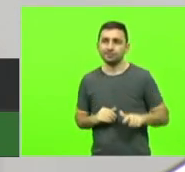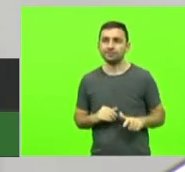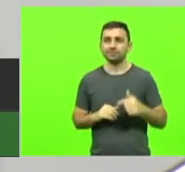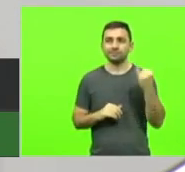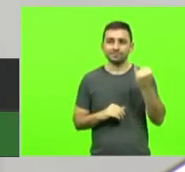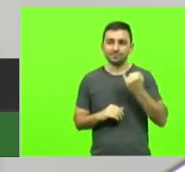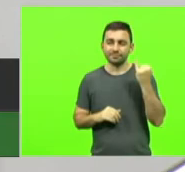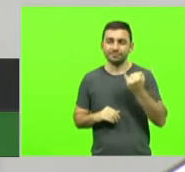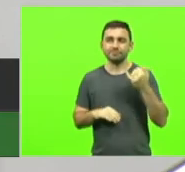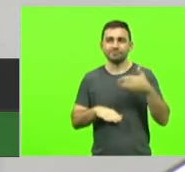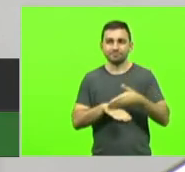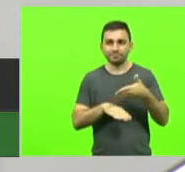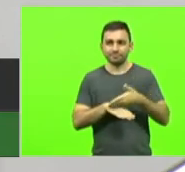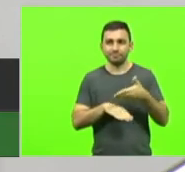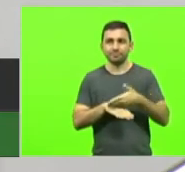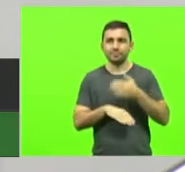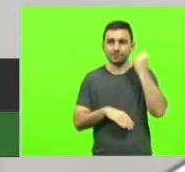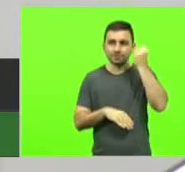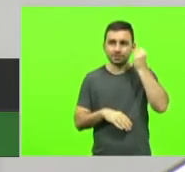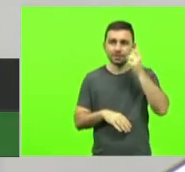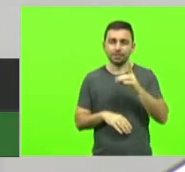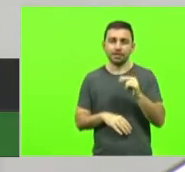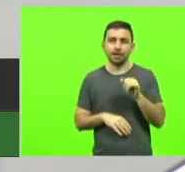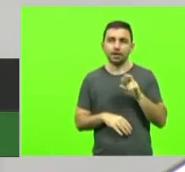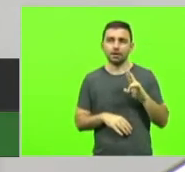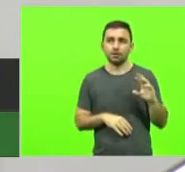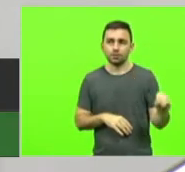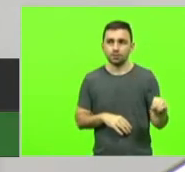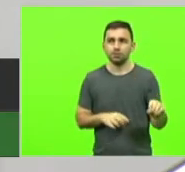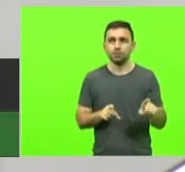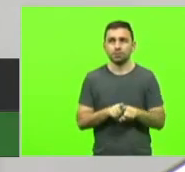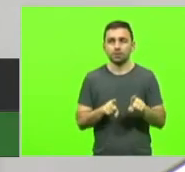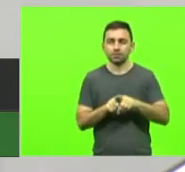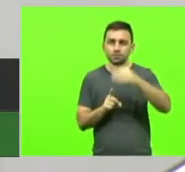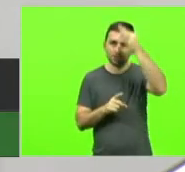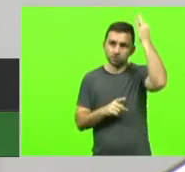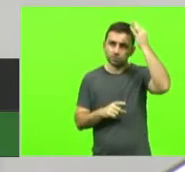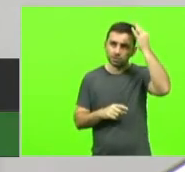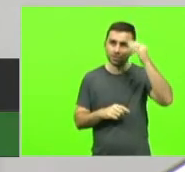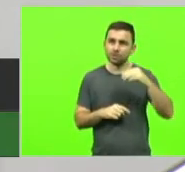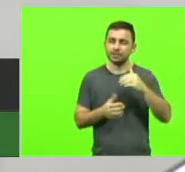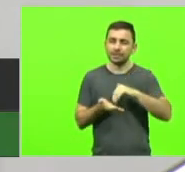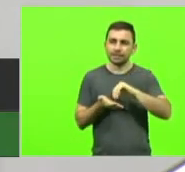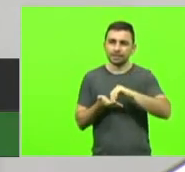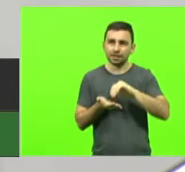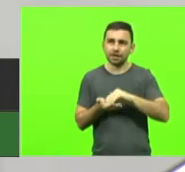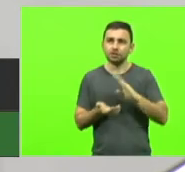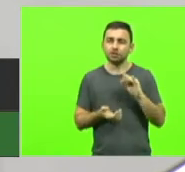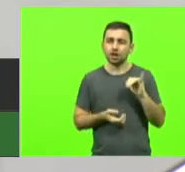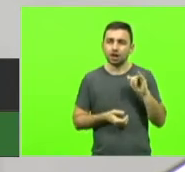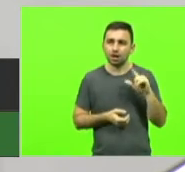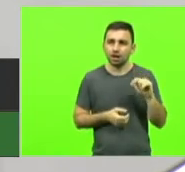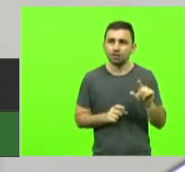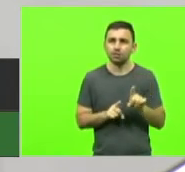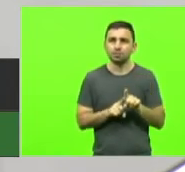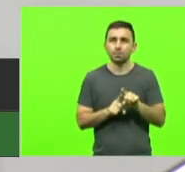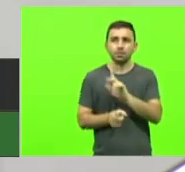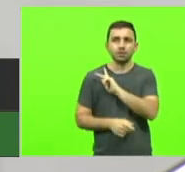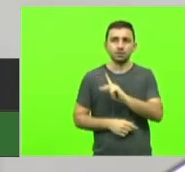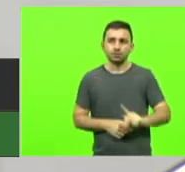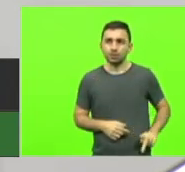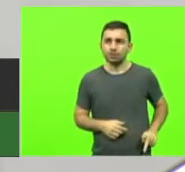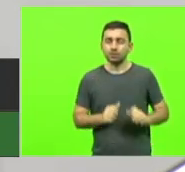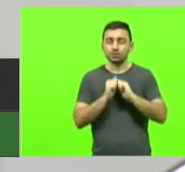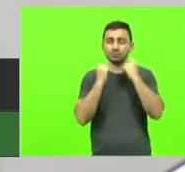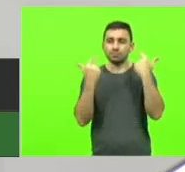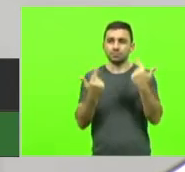importante participação do senador Dário Berger, do senador Espiridião Amin, do secretário Tiago Vieira e do presidente da Assembleia